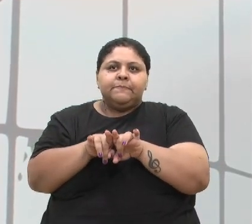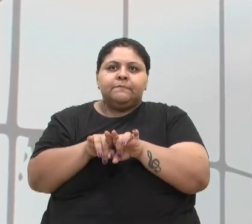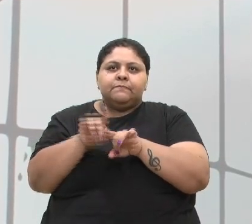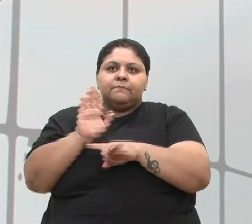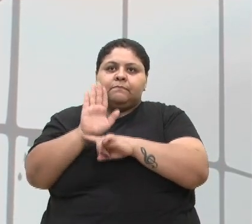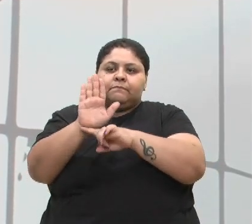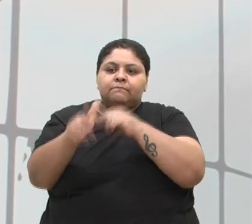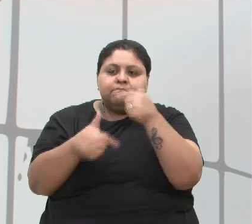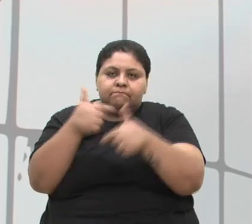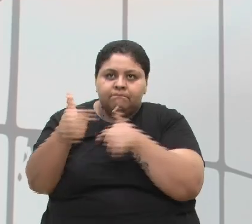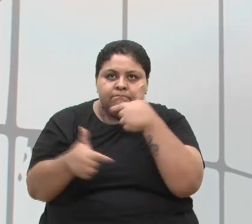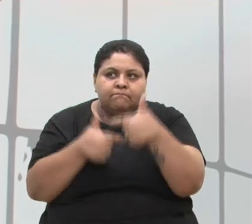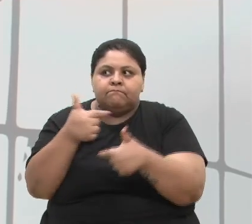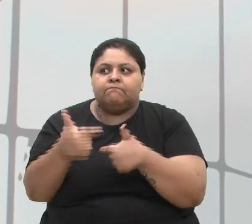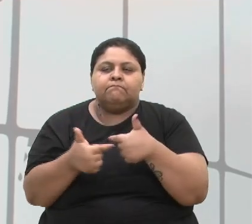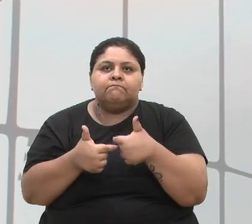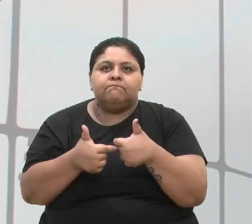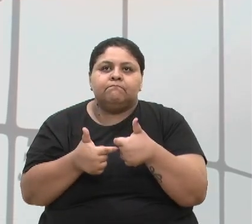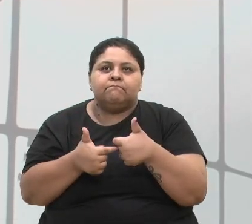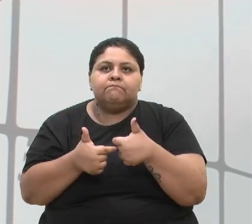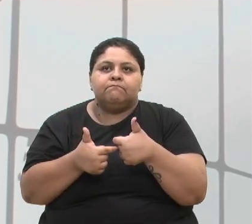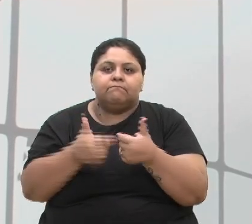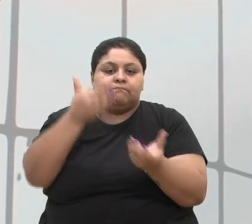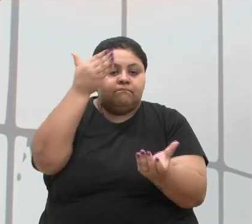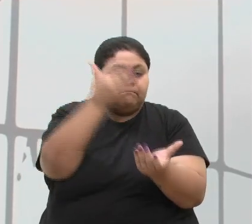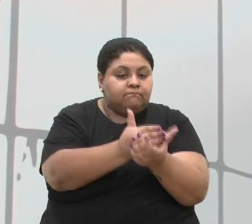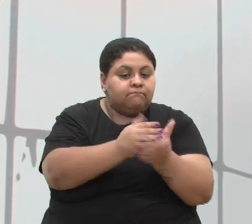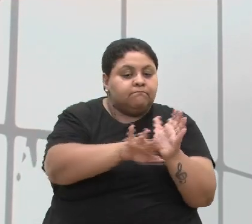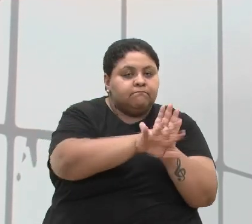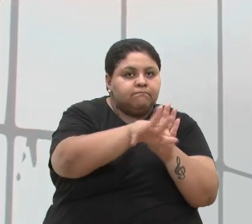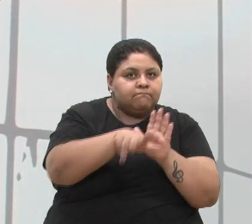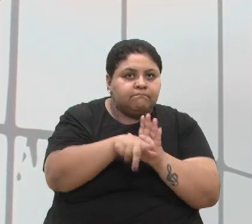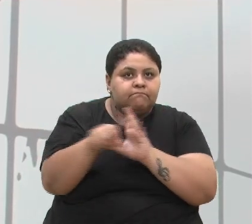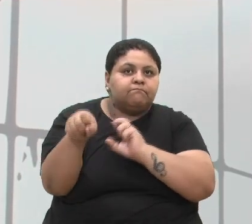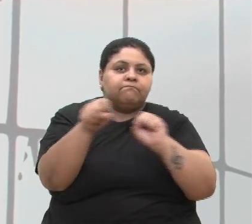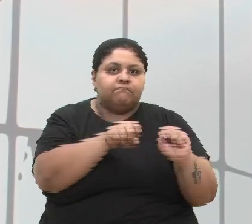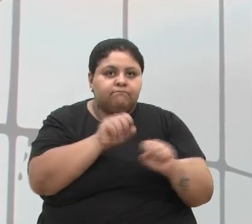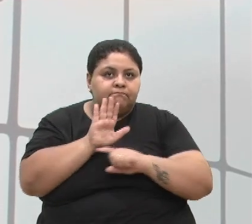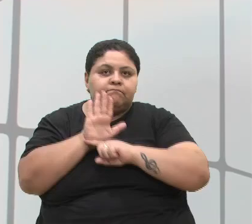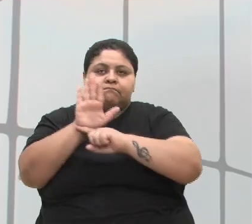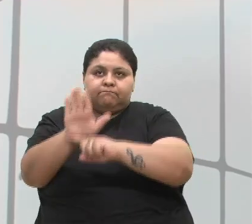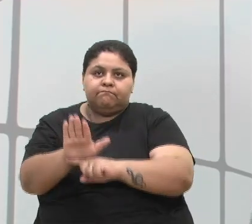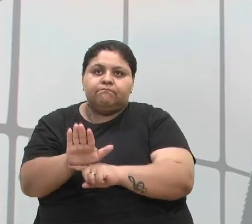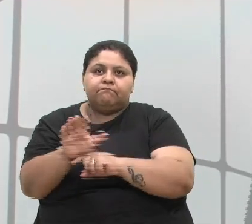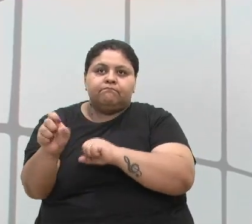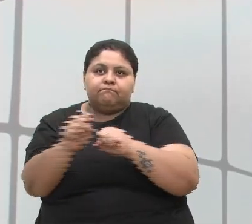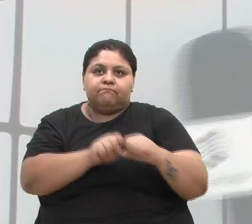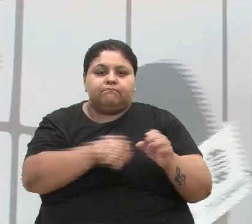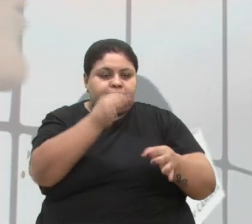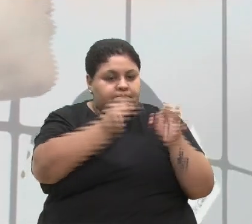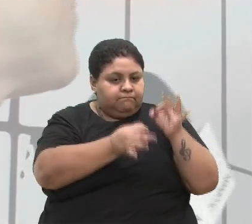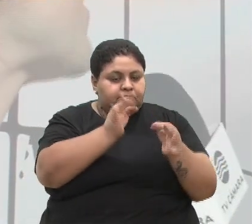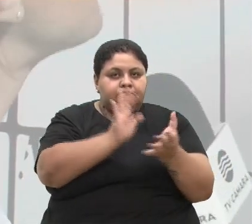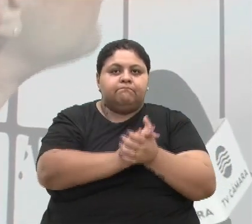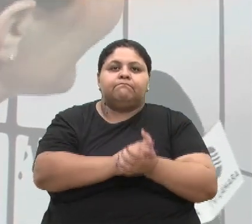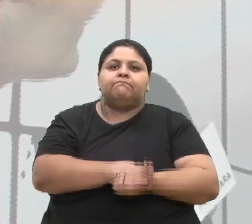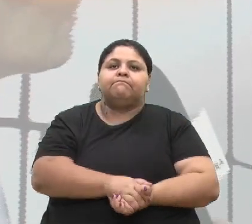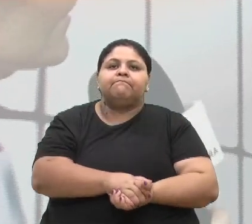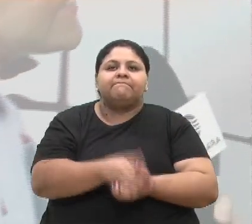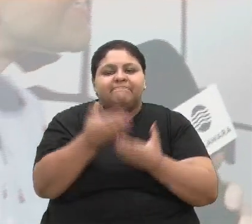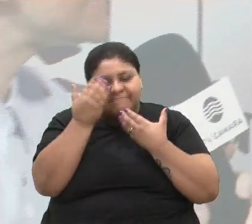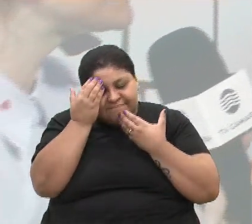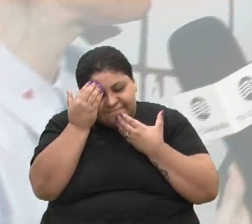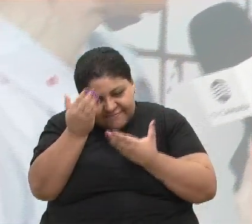no trabalho de processos criminais, né? Podendo auxiliar inclusive o Poder Judiciário. Ótimo.